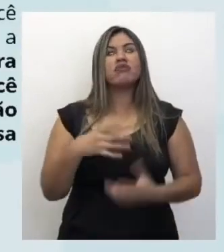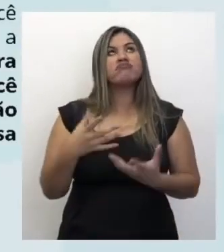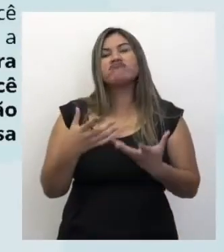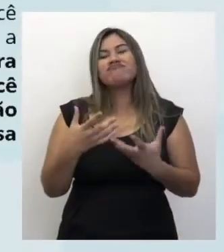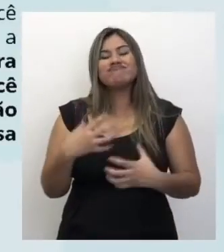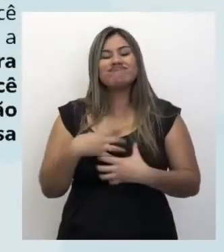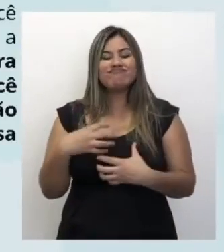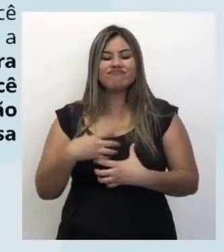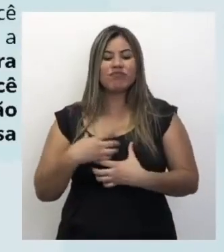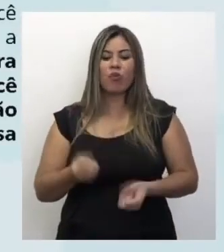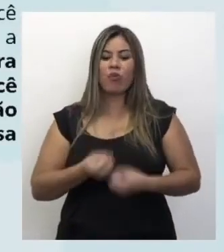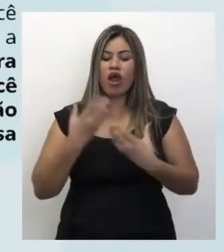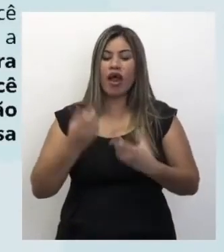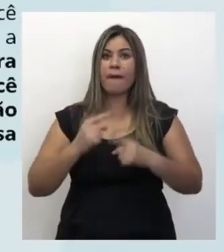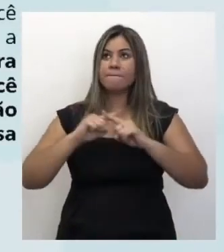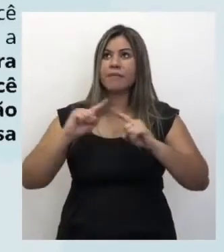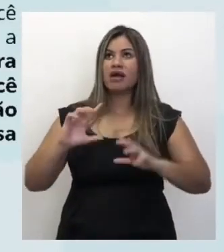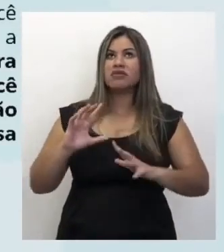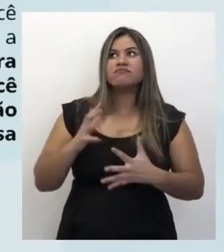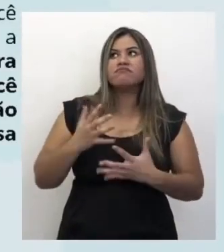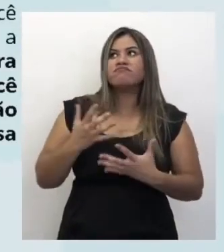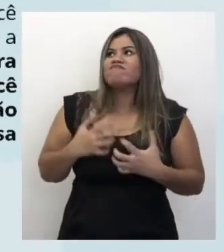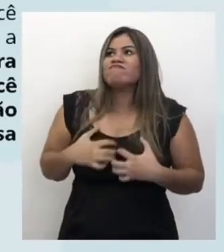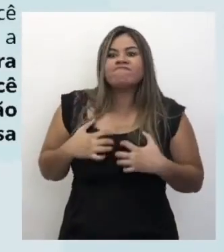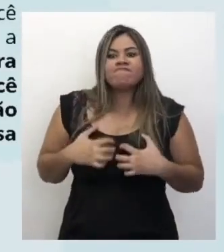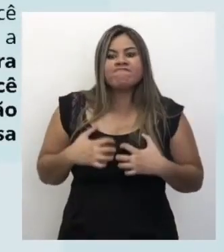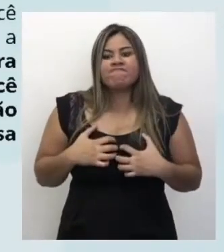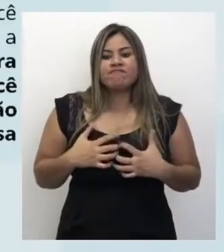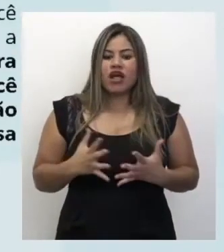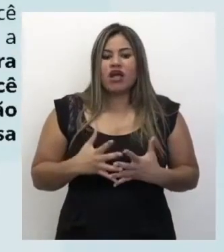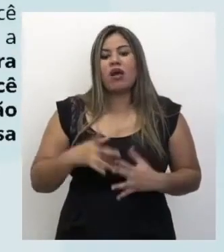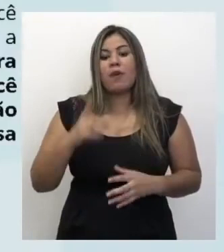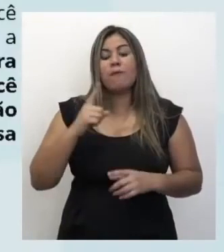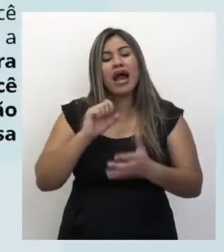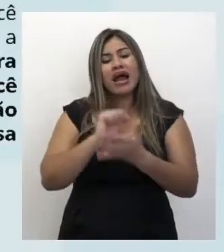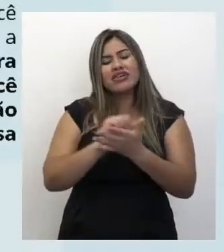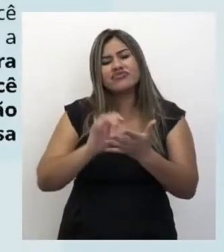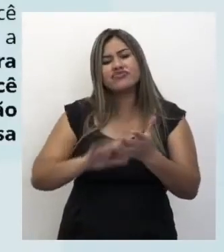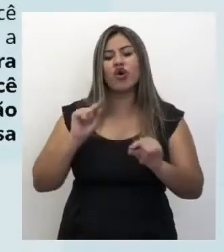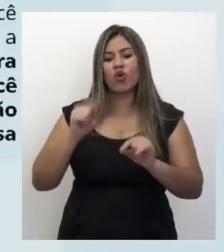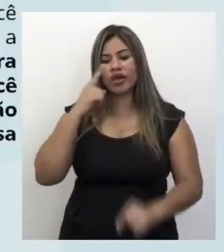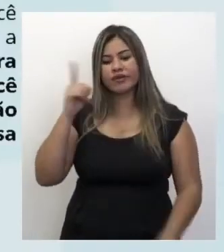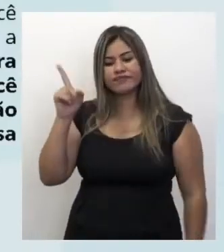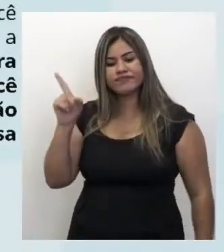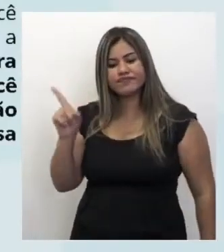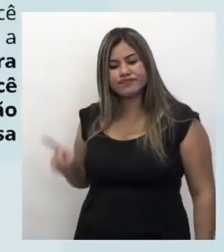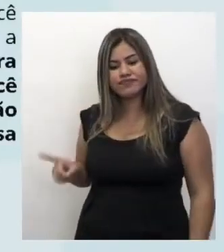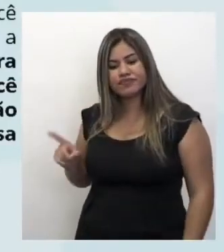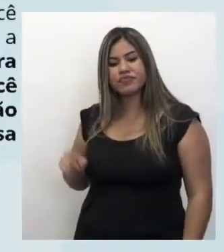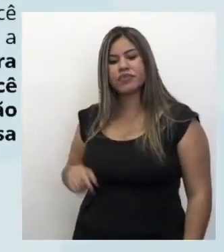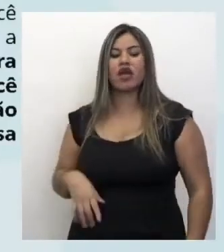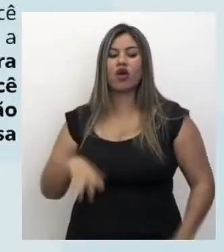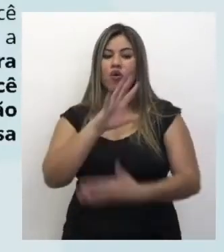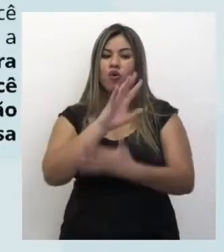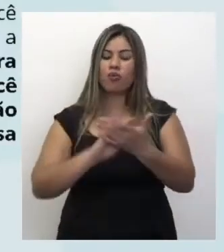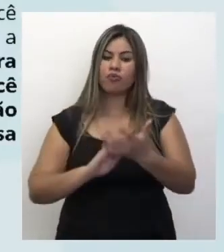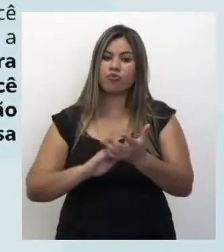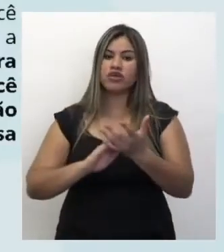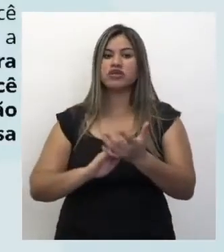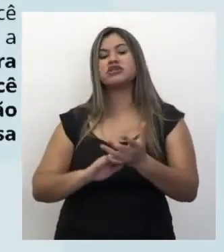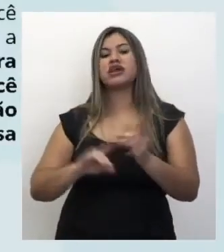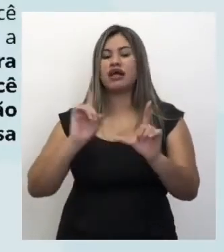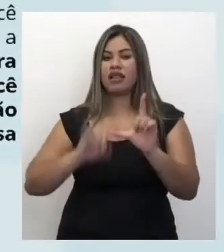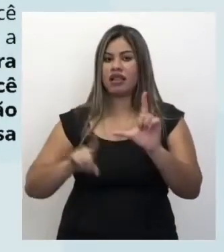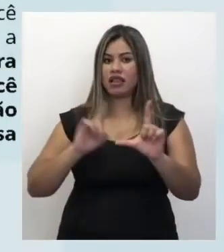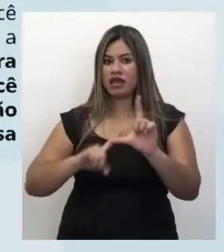assim, intrigante. Aí qual que é a tarefa? Olha em negrito, copia a letra, o estrofe e anote a